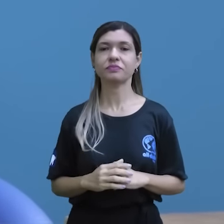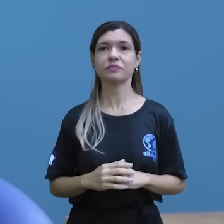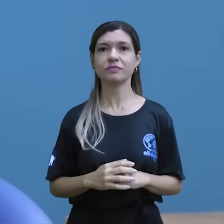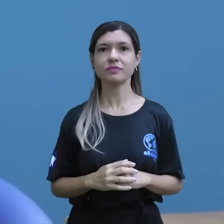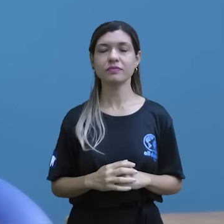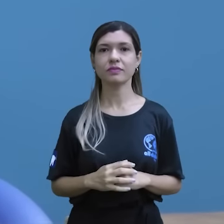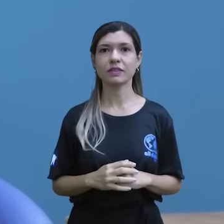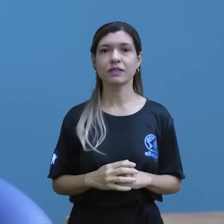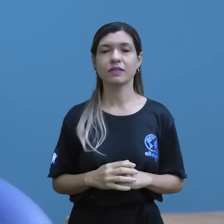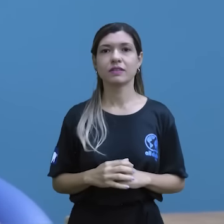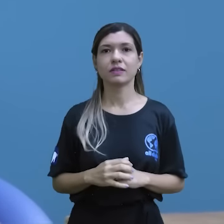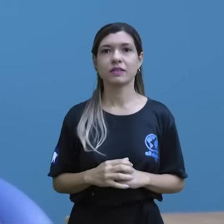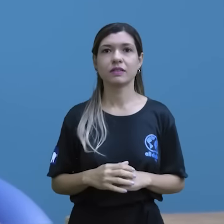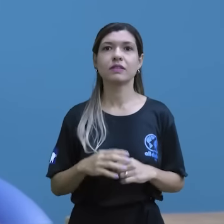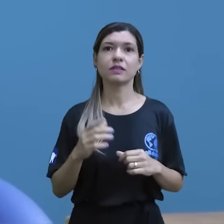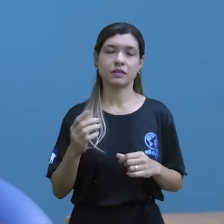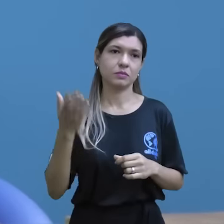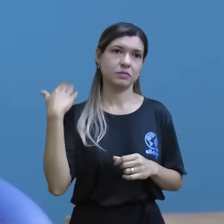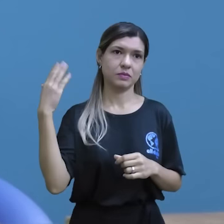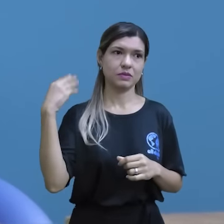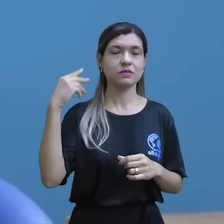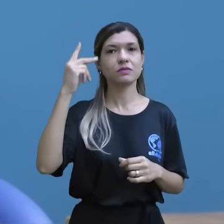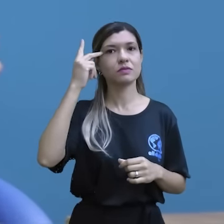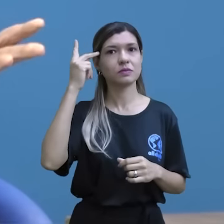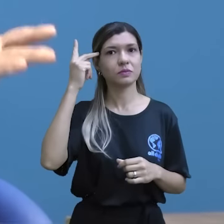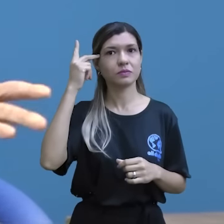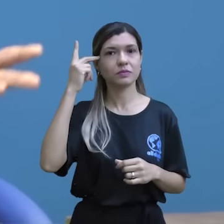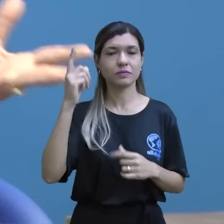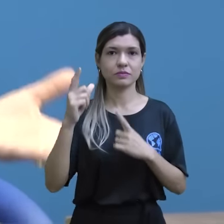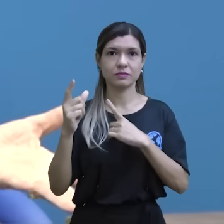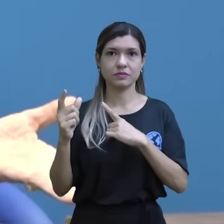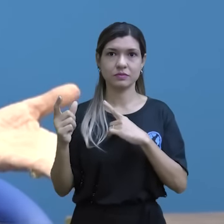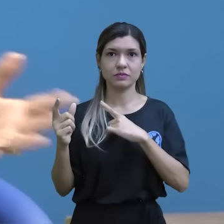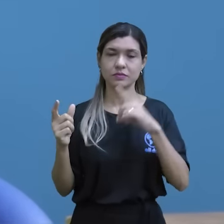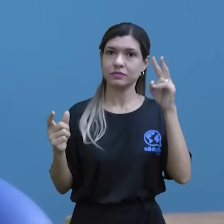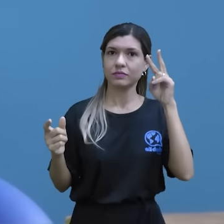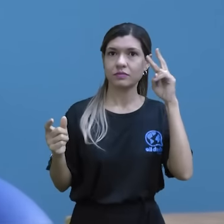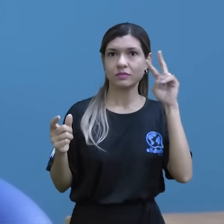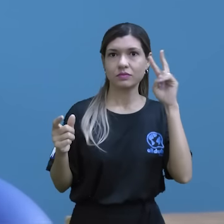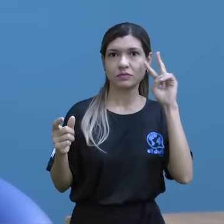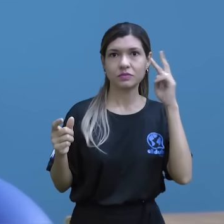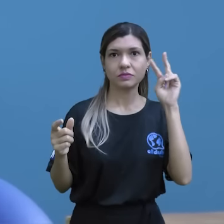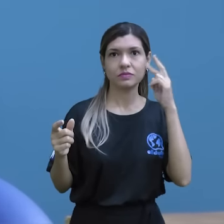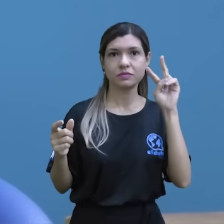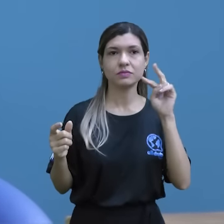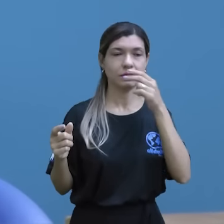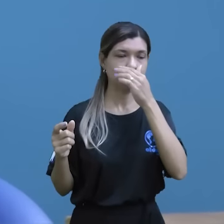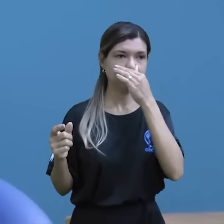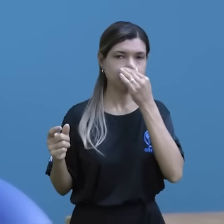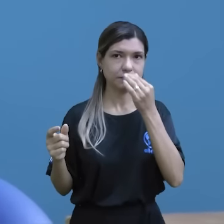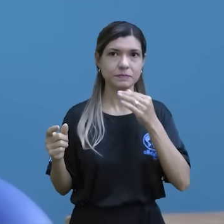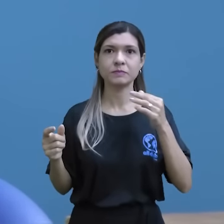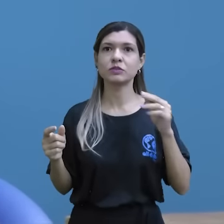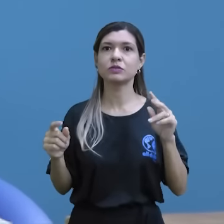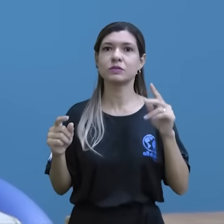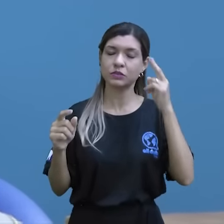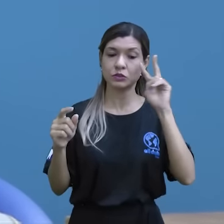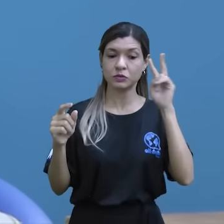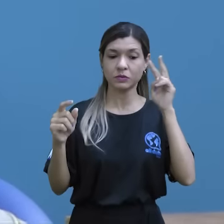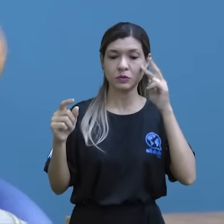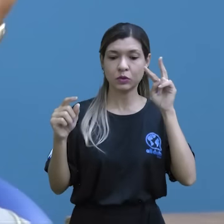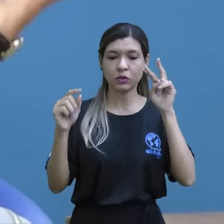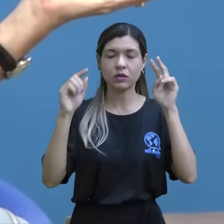gente chamava, quem fazia pensamento brasileiro eram apenas pensadores brancos e homens, né? E o Lima sempre compareceu